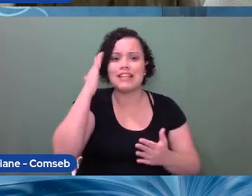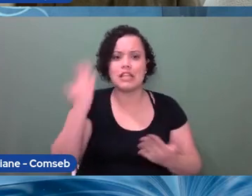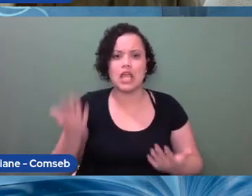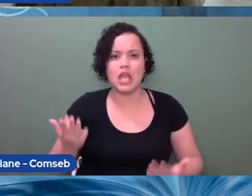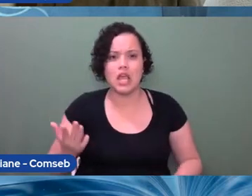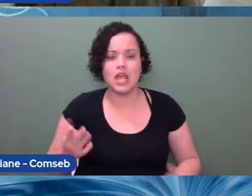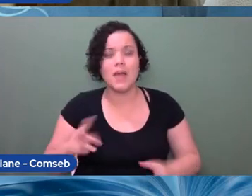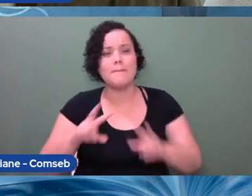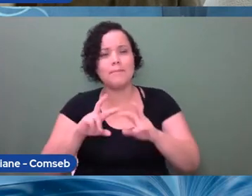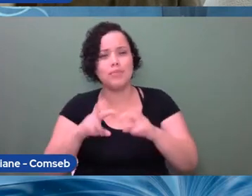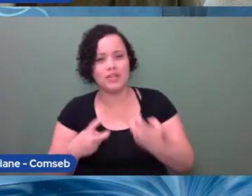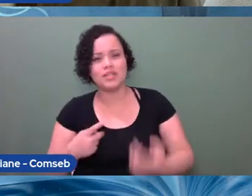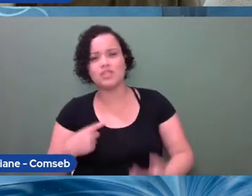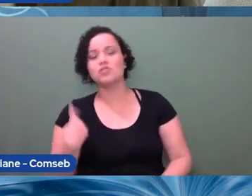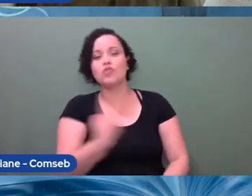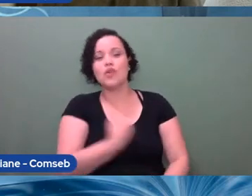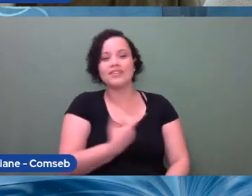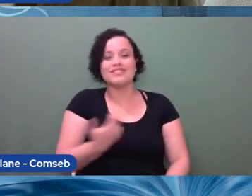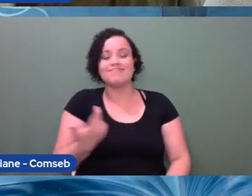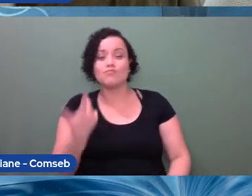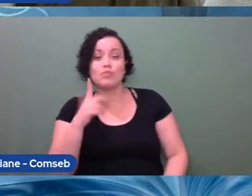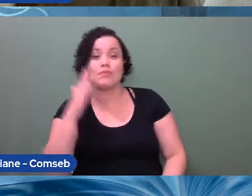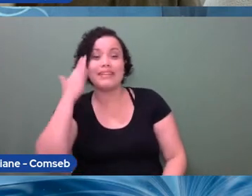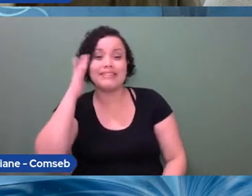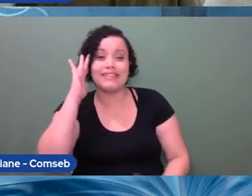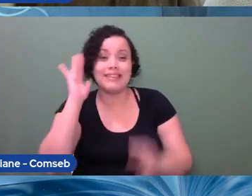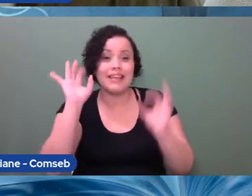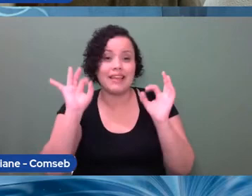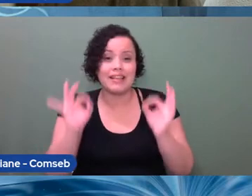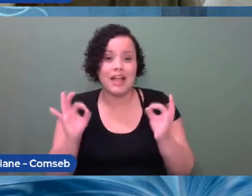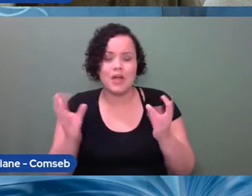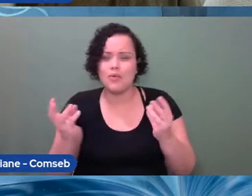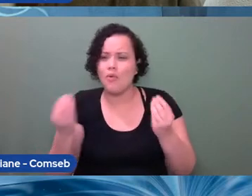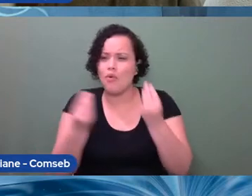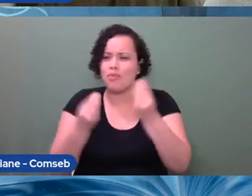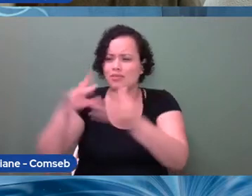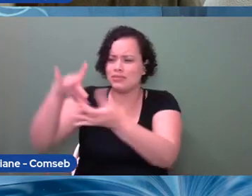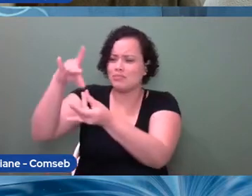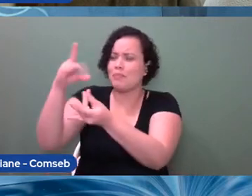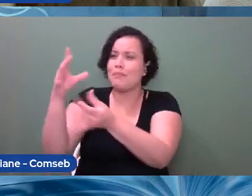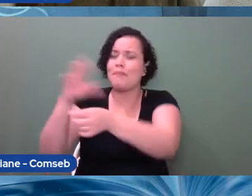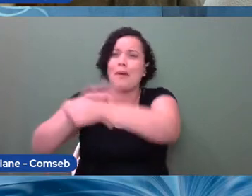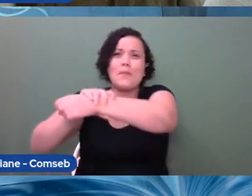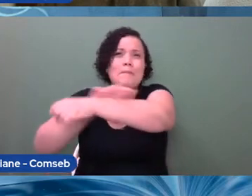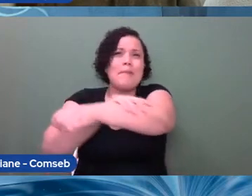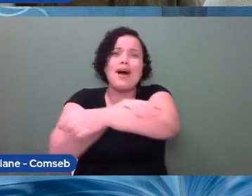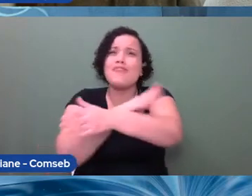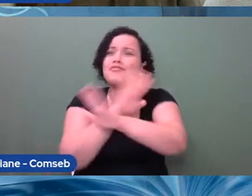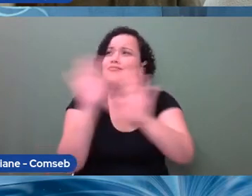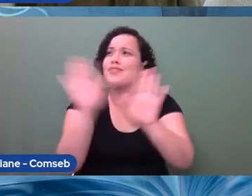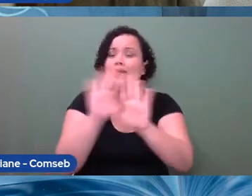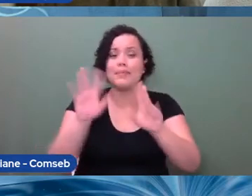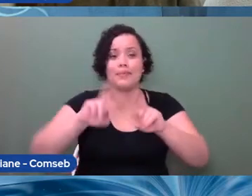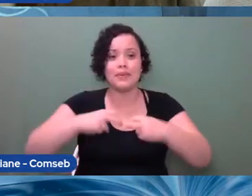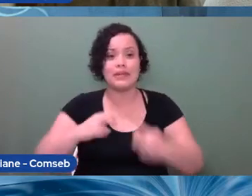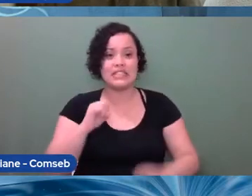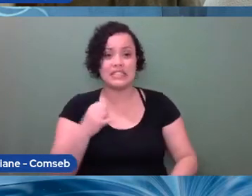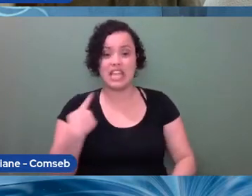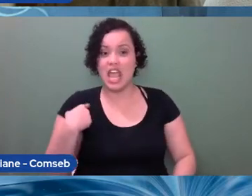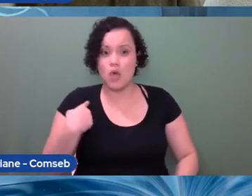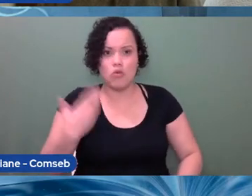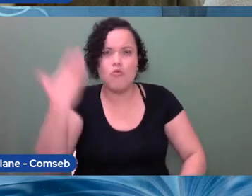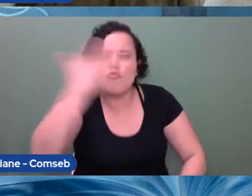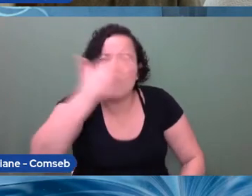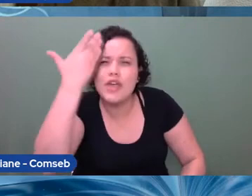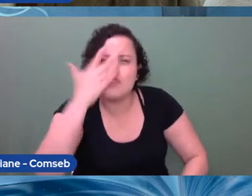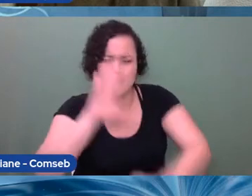faísca, é uma centelha, é uma coisa... Tá, a gente não consegue palpar isso, a gente não consegue pegar isso. E a gente está acostumado a dizer, olha, quando eu não vejo, quando eu não toco, quando